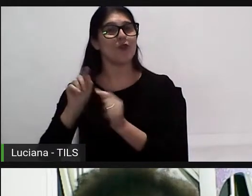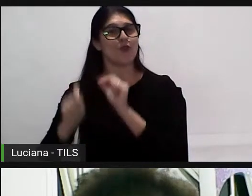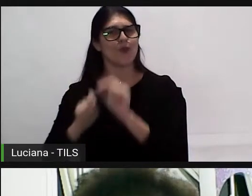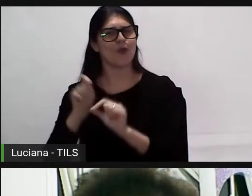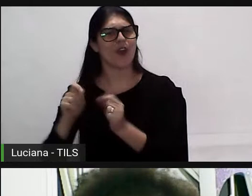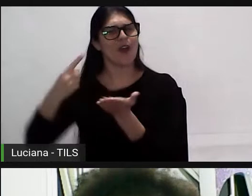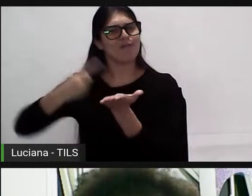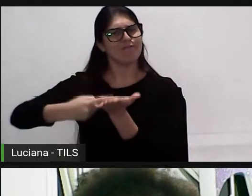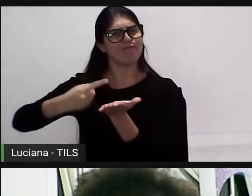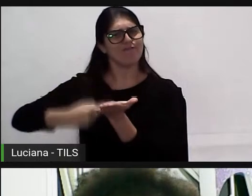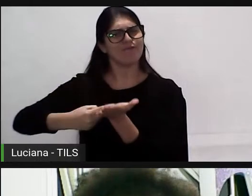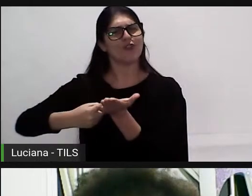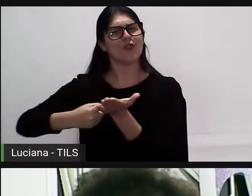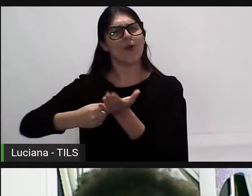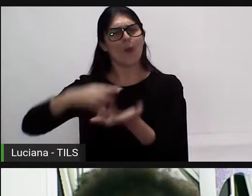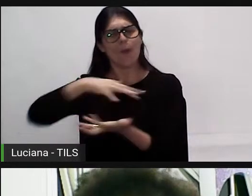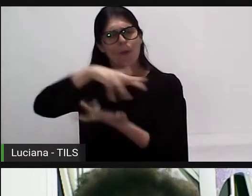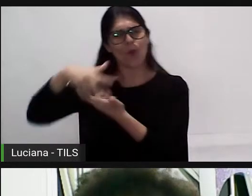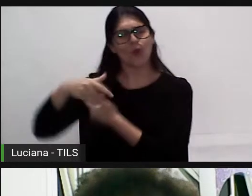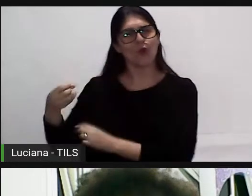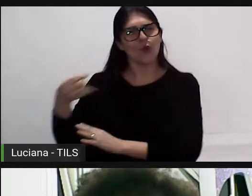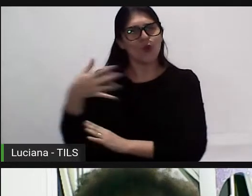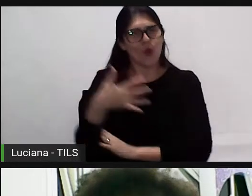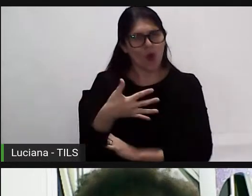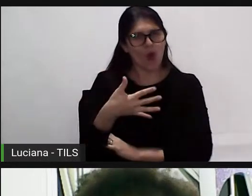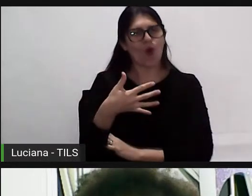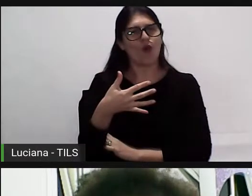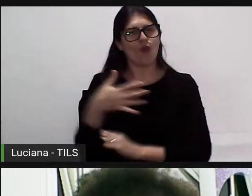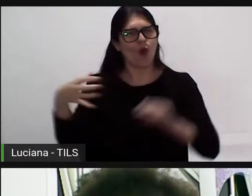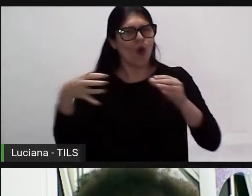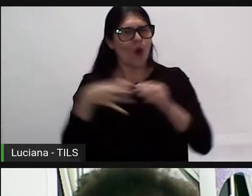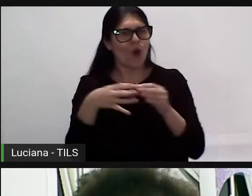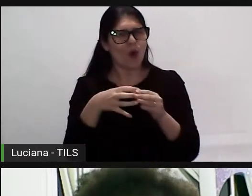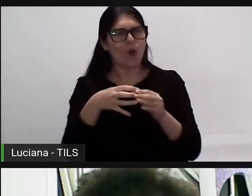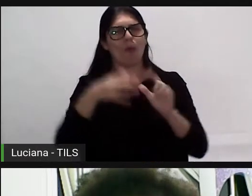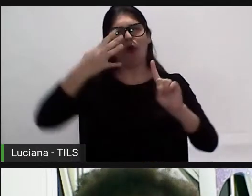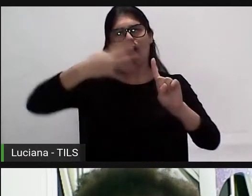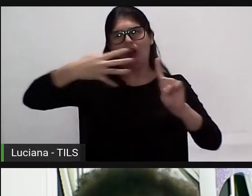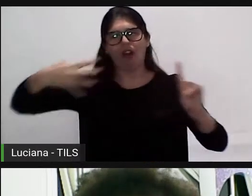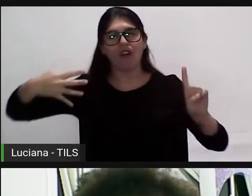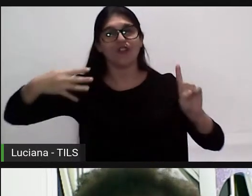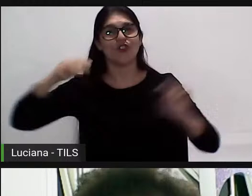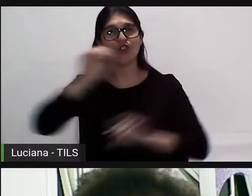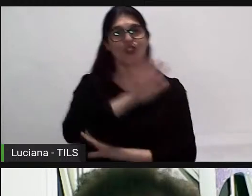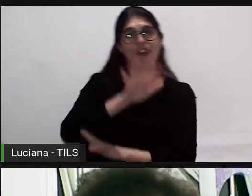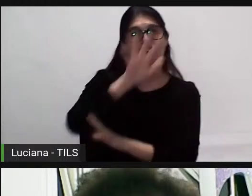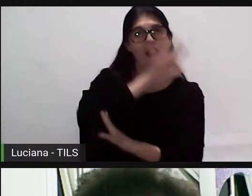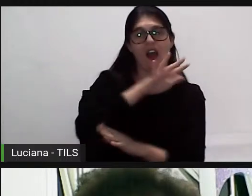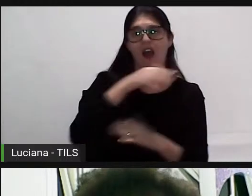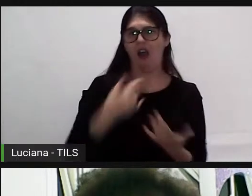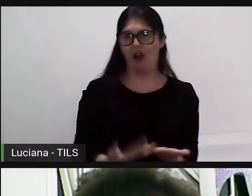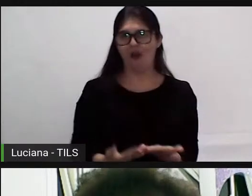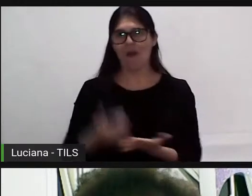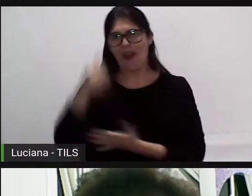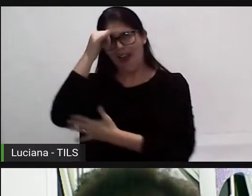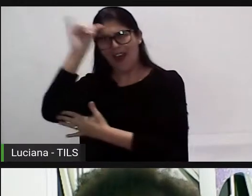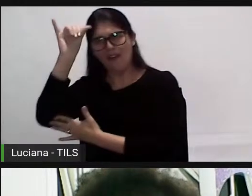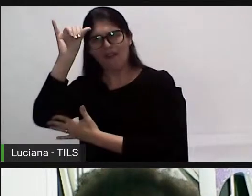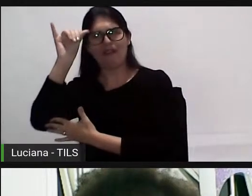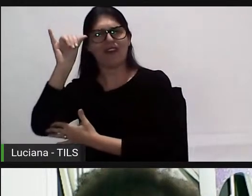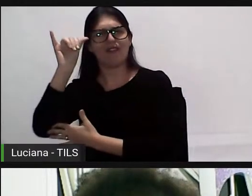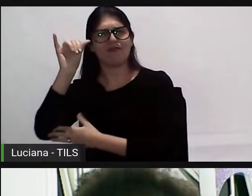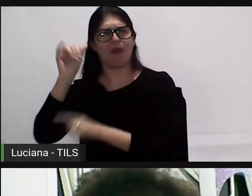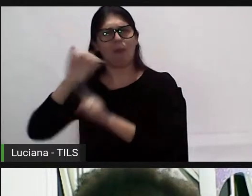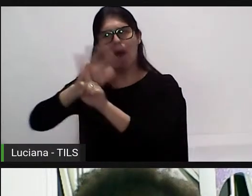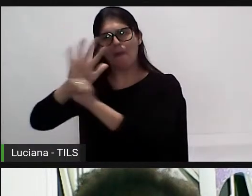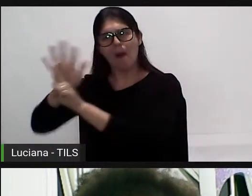por homens heterossexuais, cis, brancos e milionários, que não nos representam. Viva a ciência, viva o